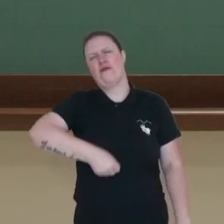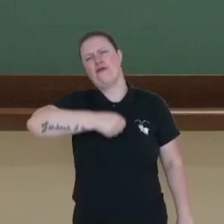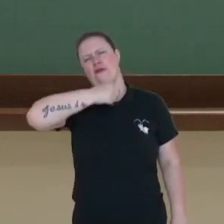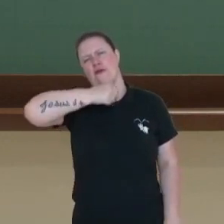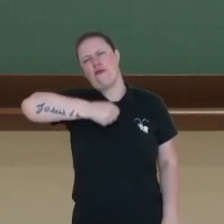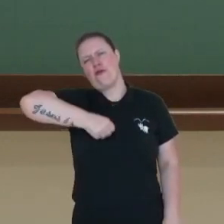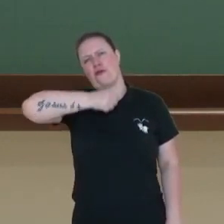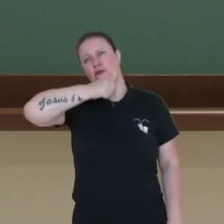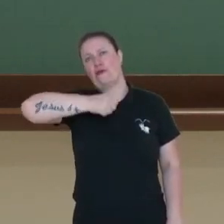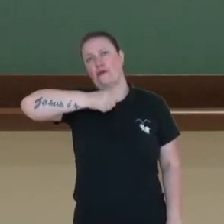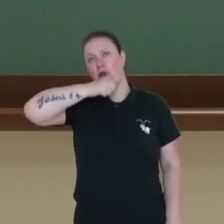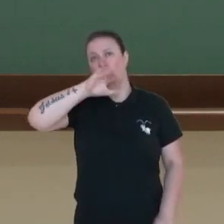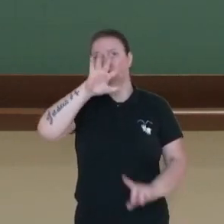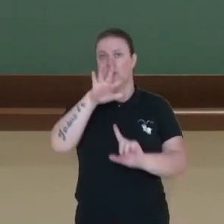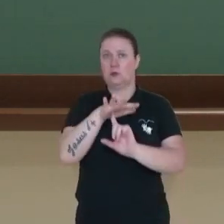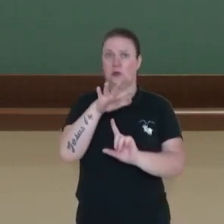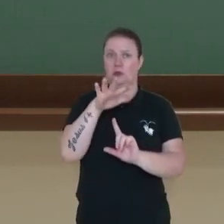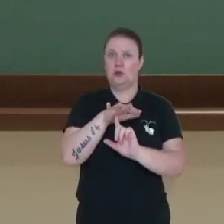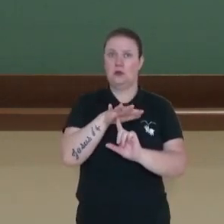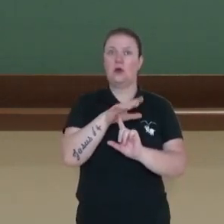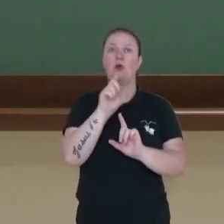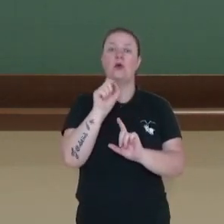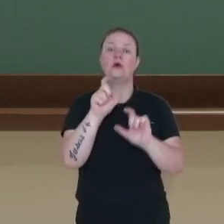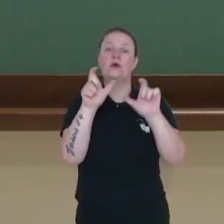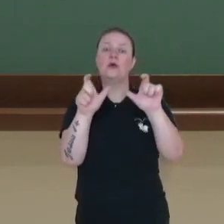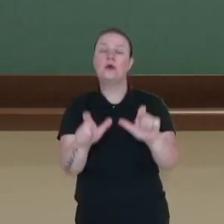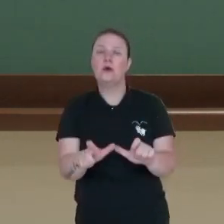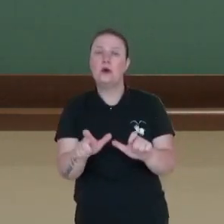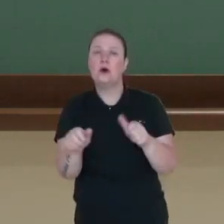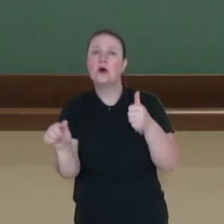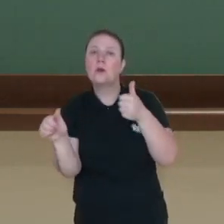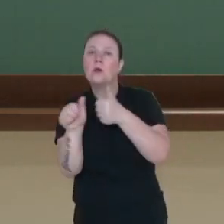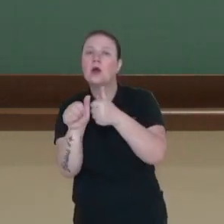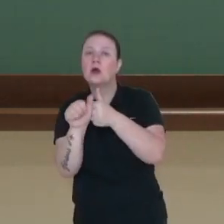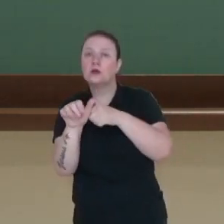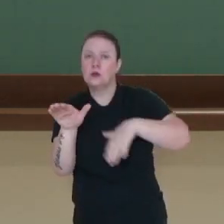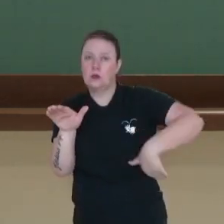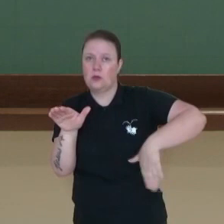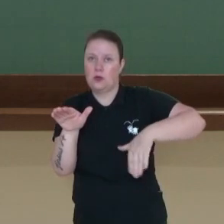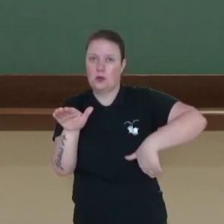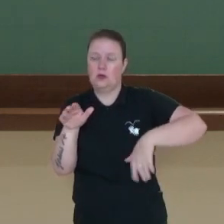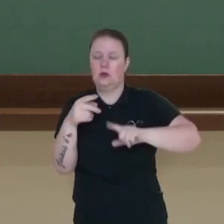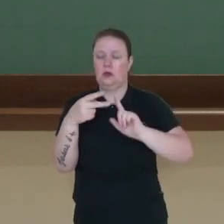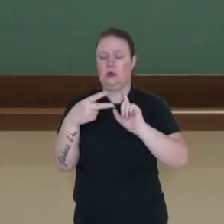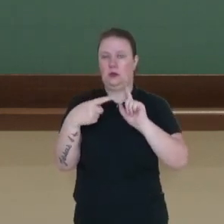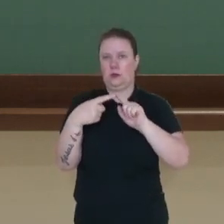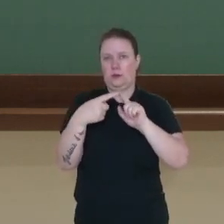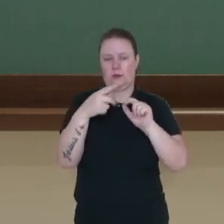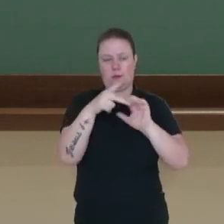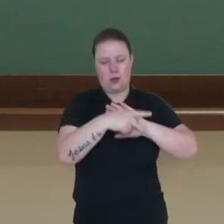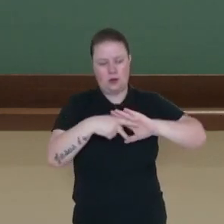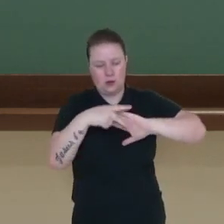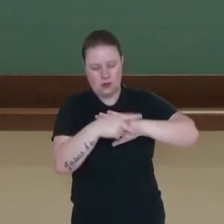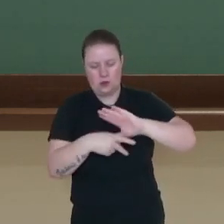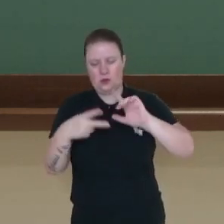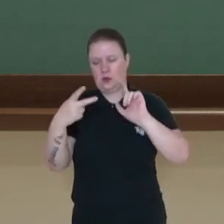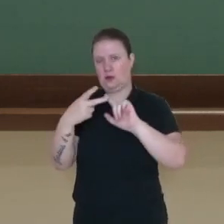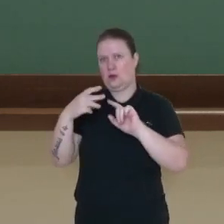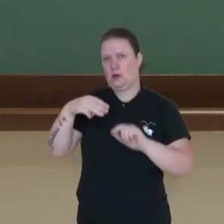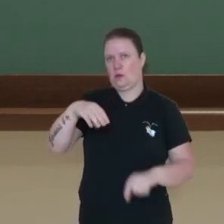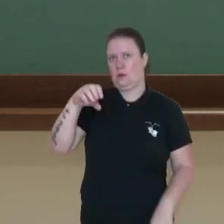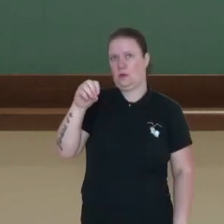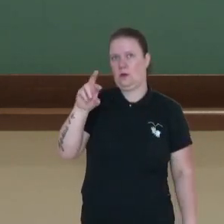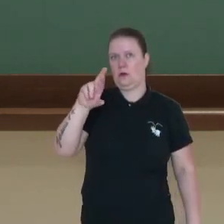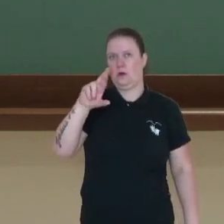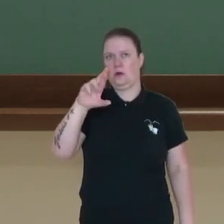do estado do Paraná, elas se localizam mais próximas do litoral, como Paranaguá, Morretes,